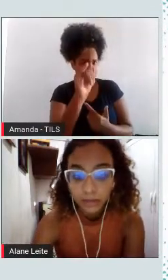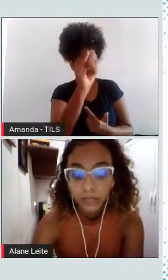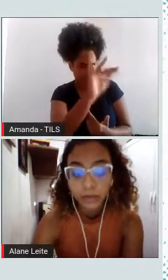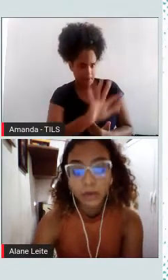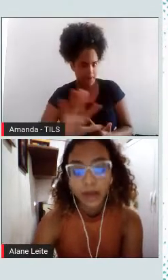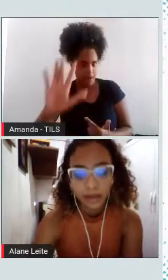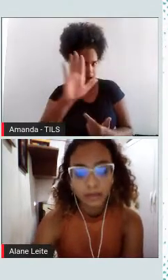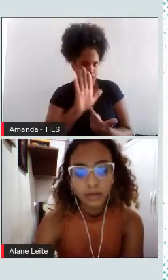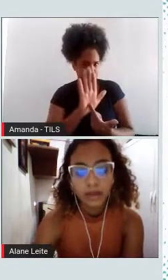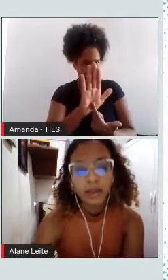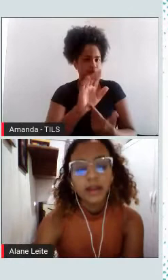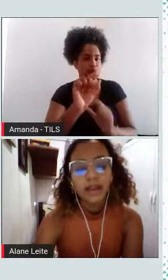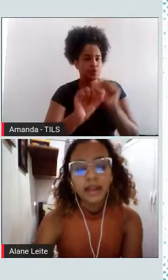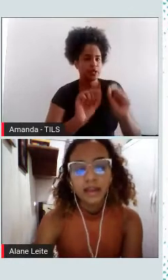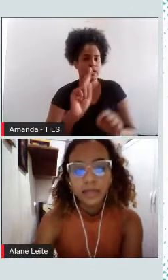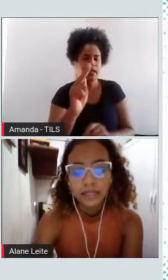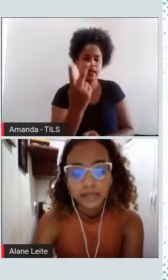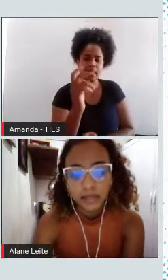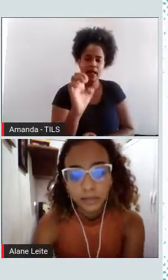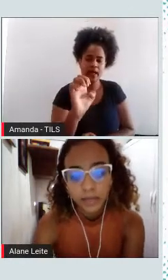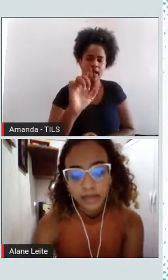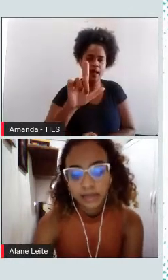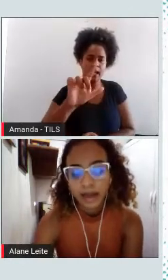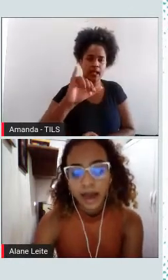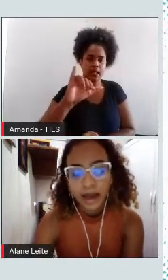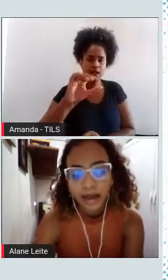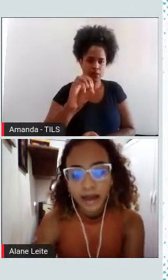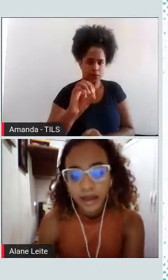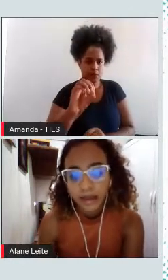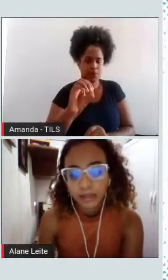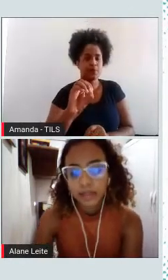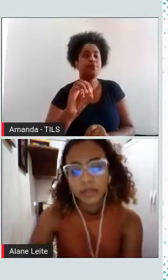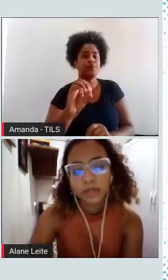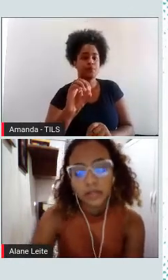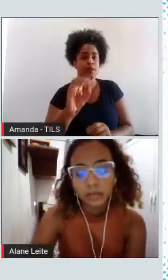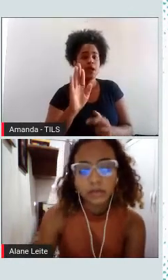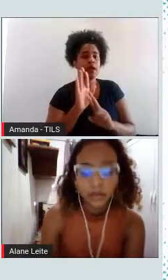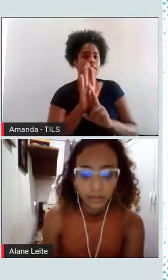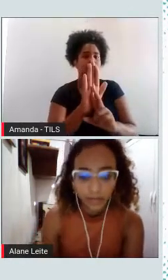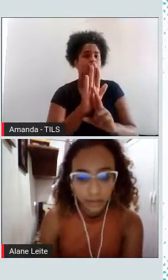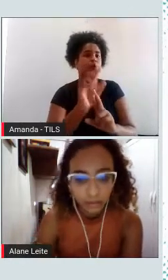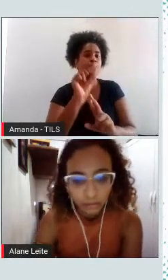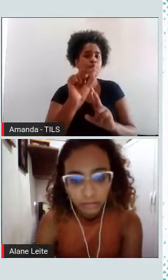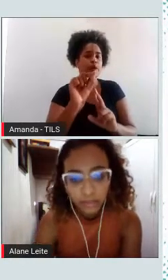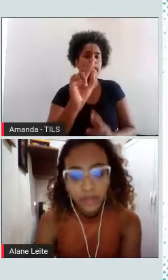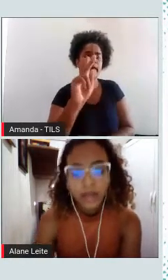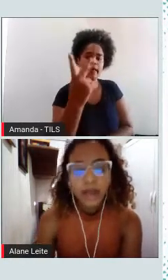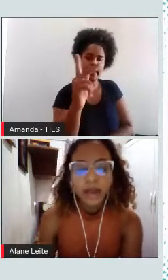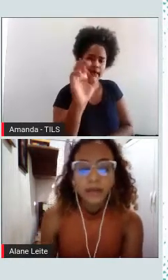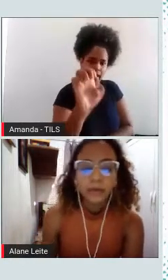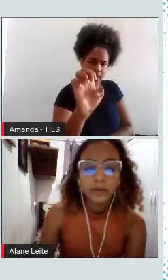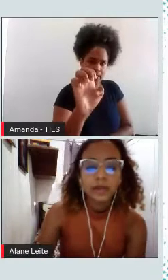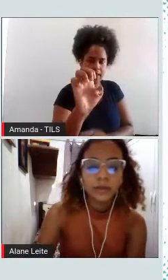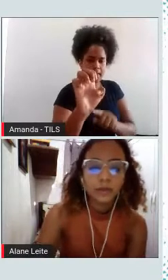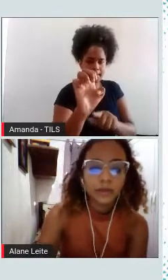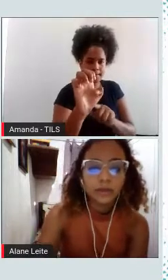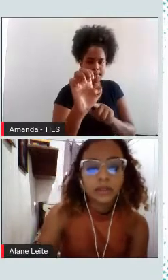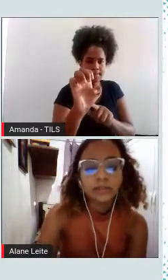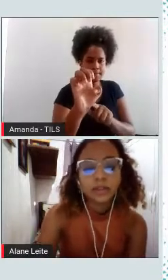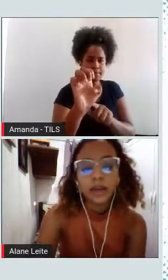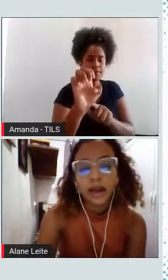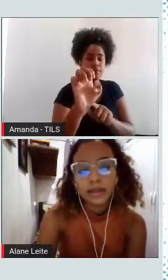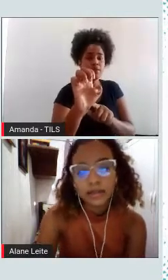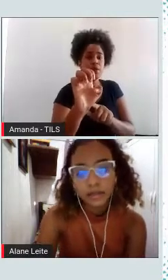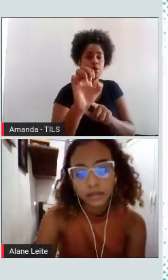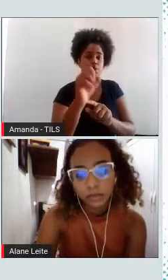do elemento químico hélio. Ele é representado pela letra He, que vai ser o símbolo do elemento, o número atômico,